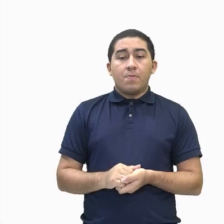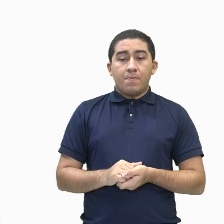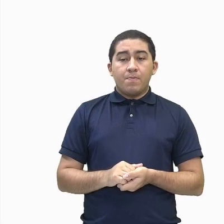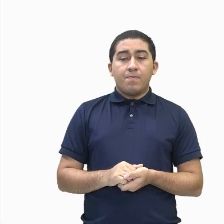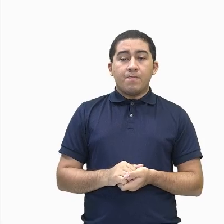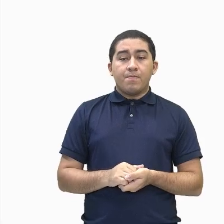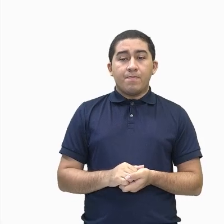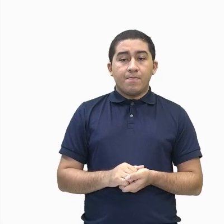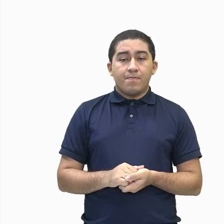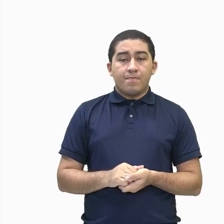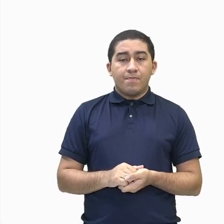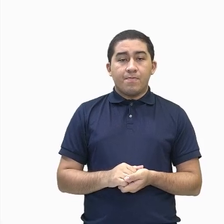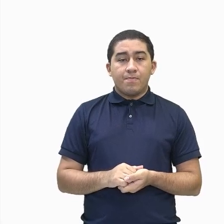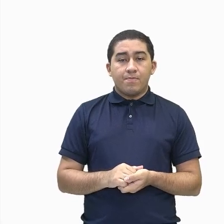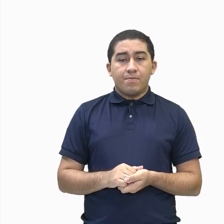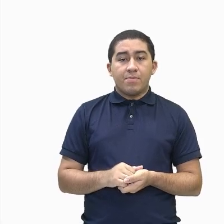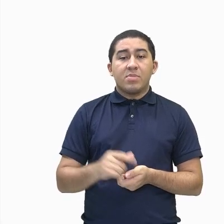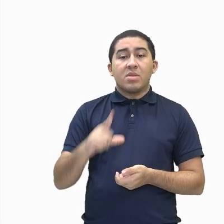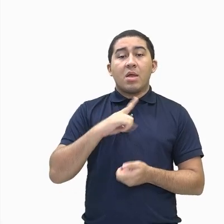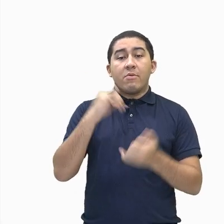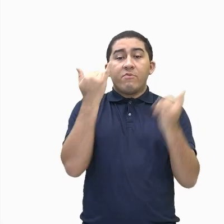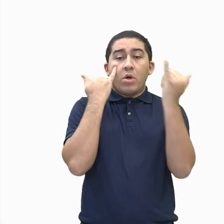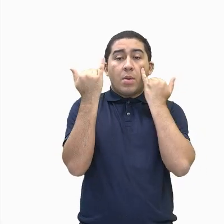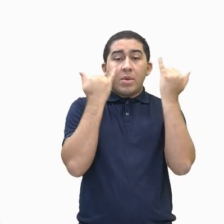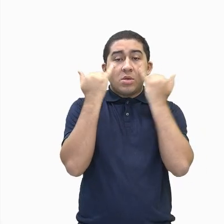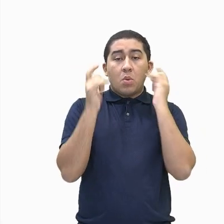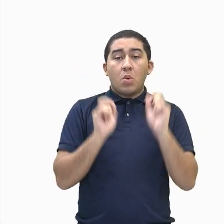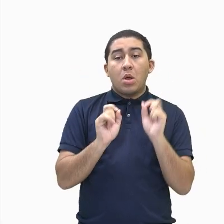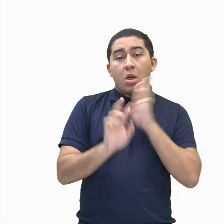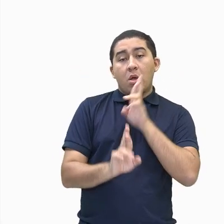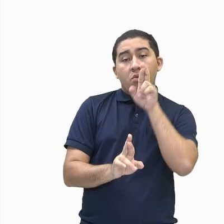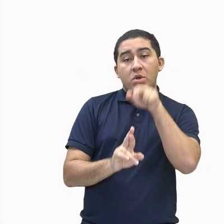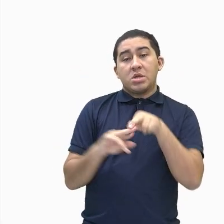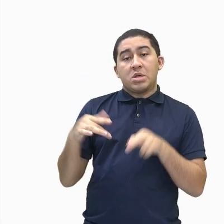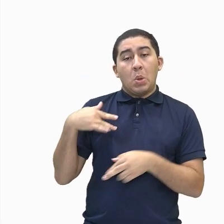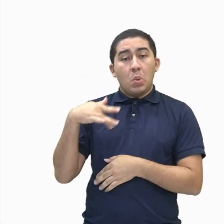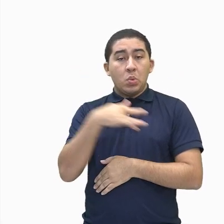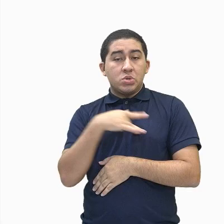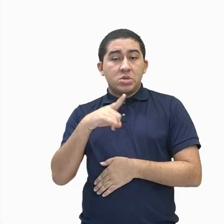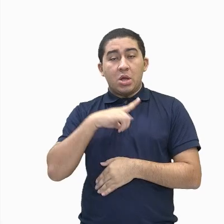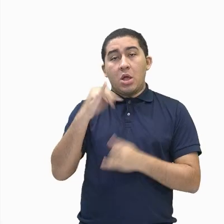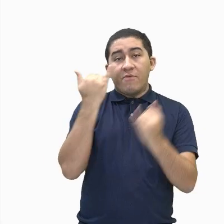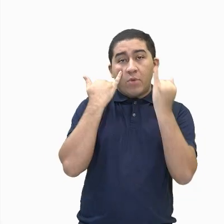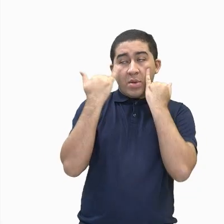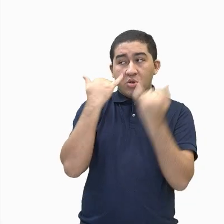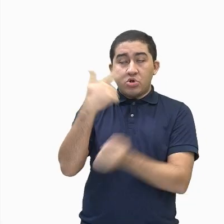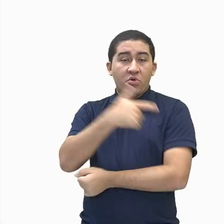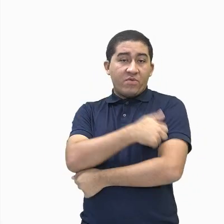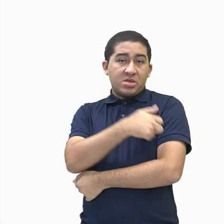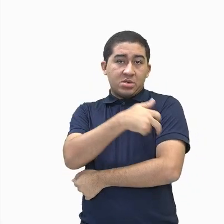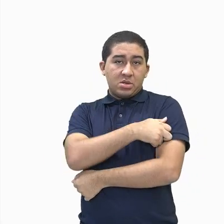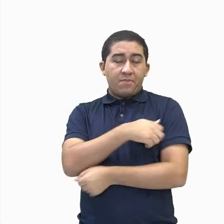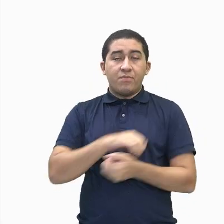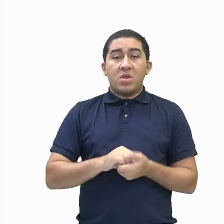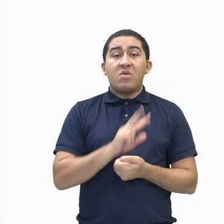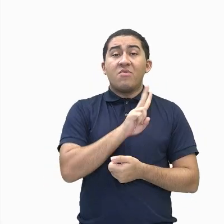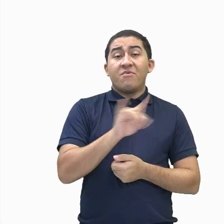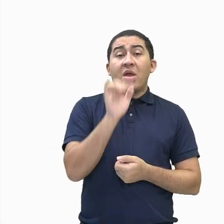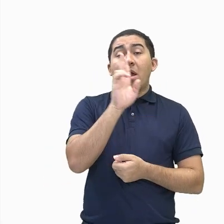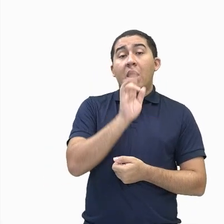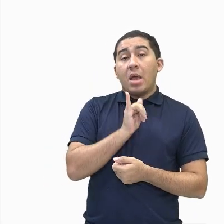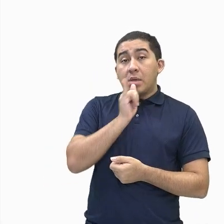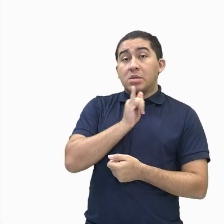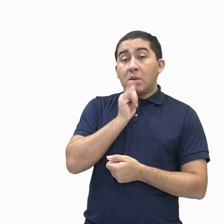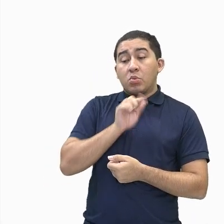trazem notícias, por exemplo, sobre saúde com dados de vacinação. Você vai na UBS, por exemplo, numa unidade